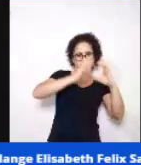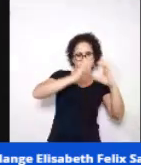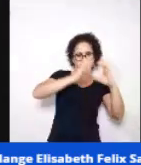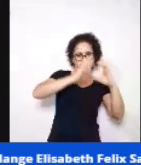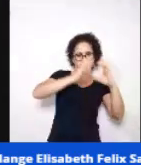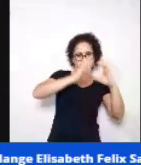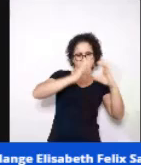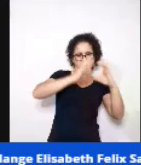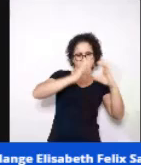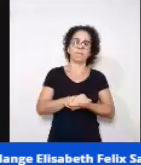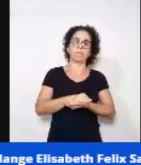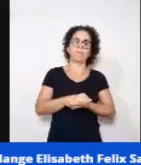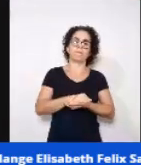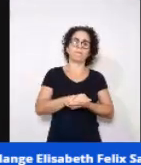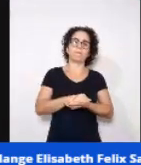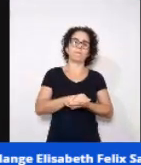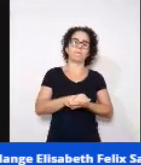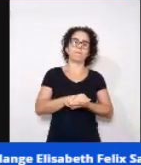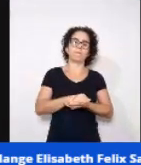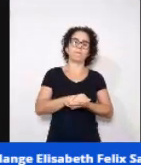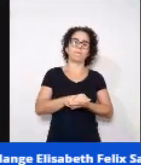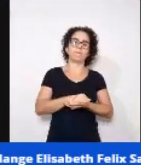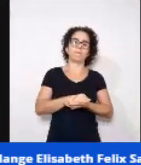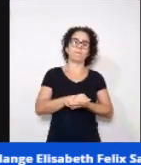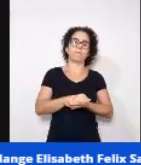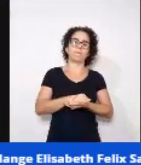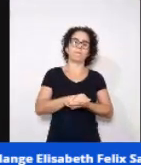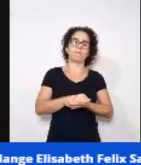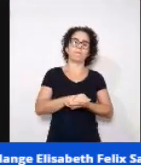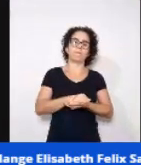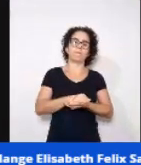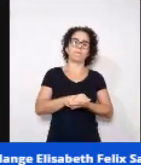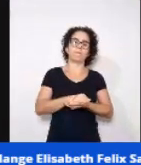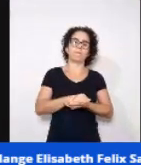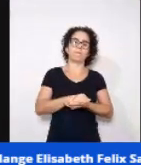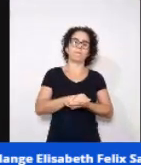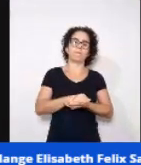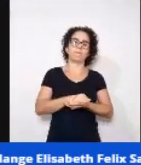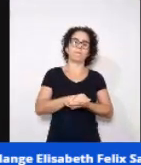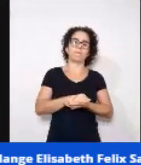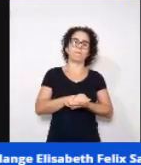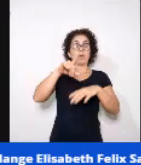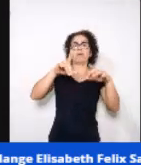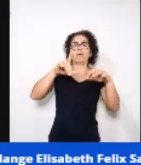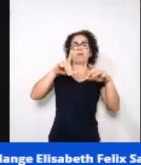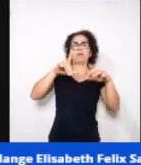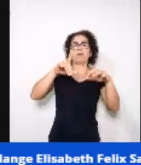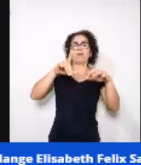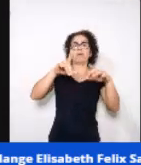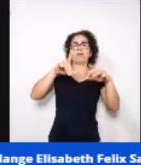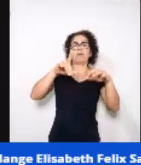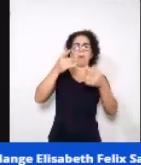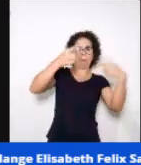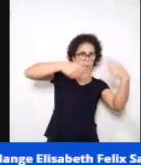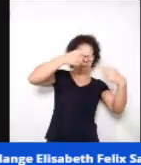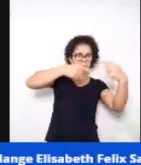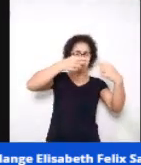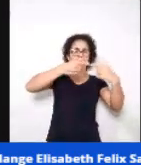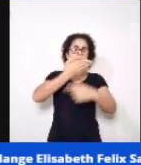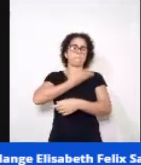como eu conversei lá atrás com vocês. Deixa eu fechar uma janela aqui que me atrapalhou. Você